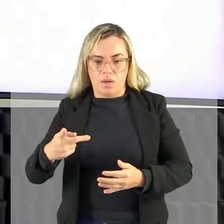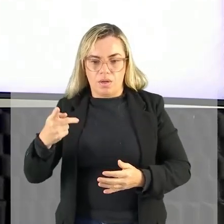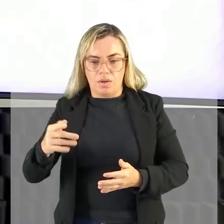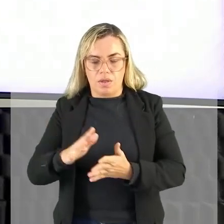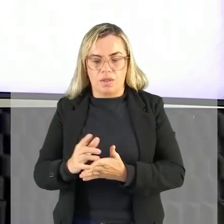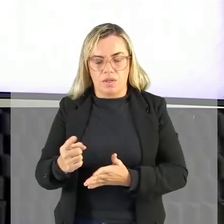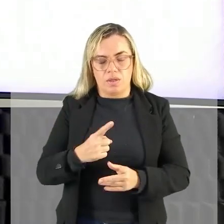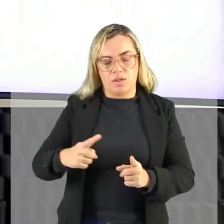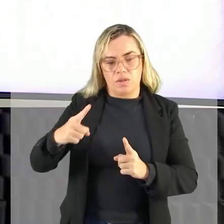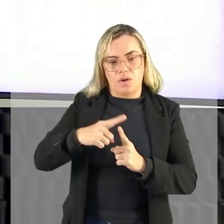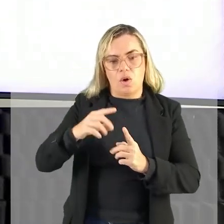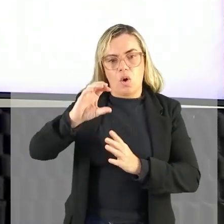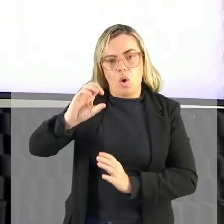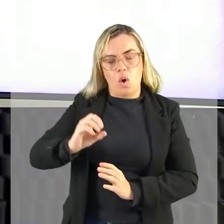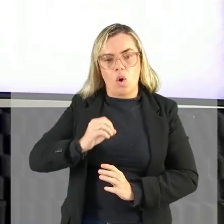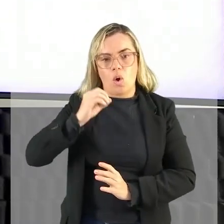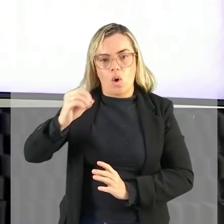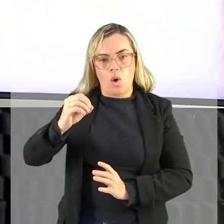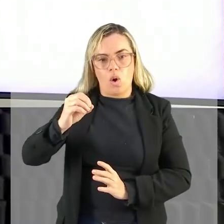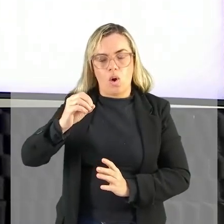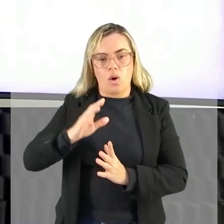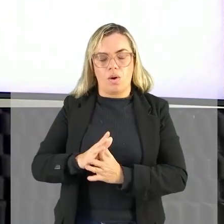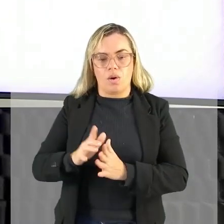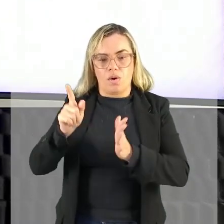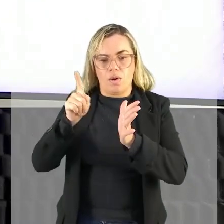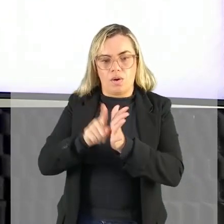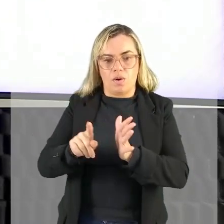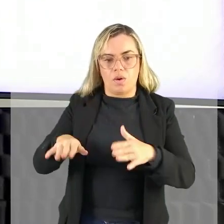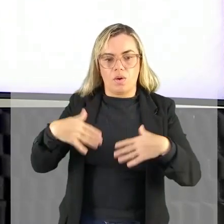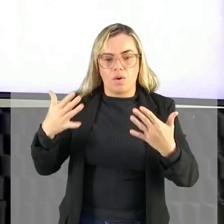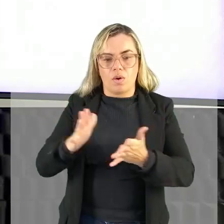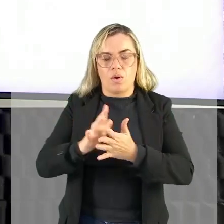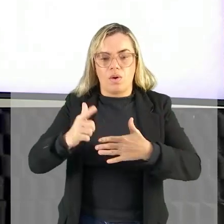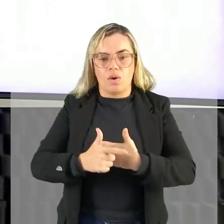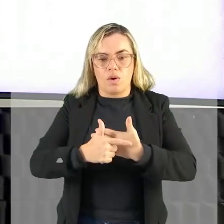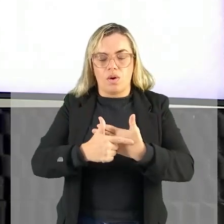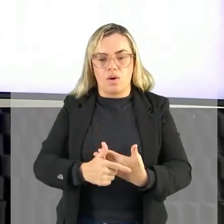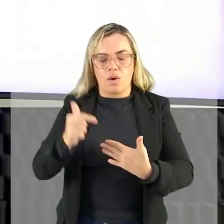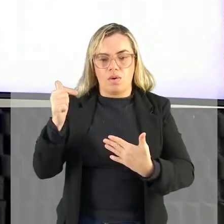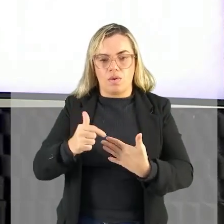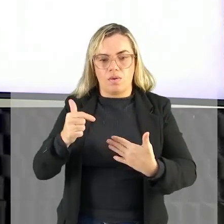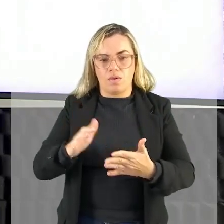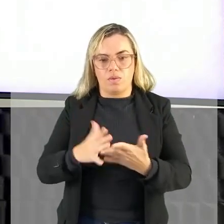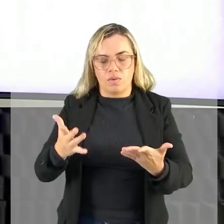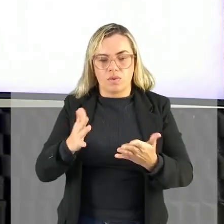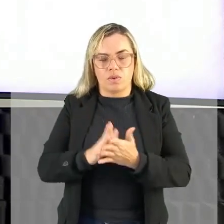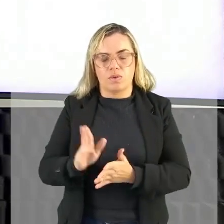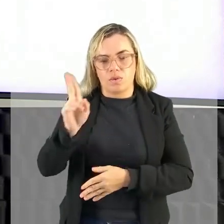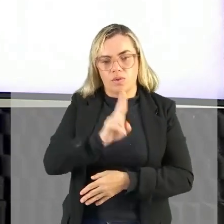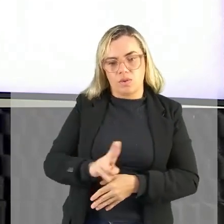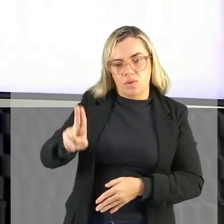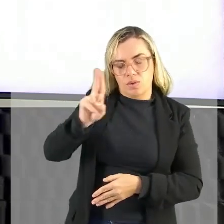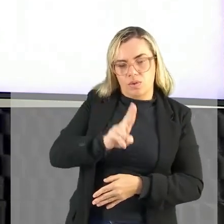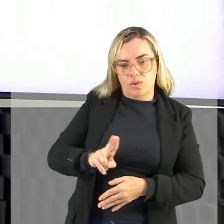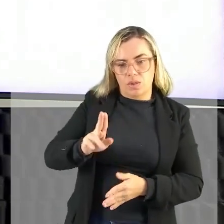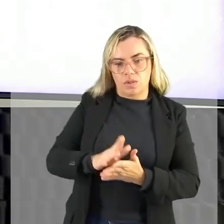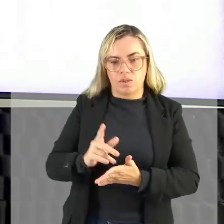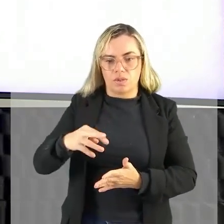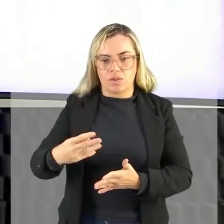negativo. Qual é a função dessa solução de anticorpos? Então, o que